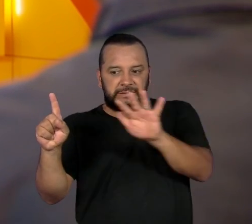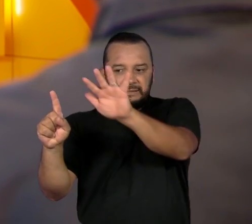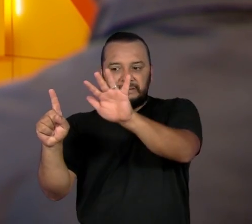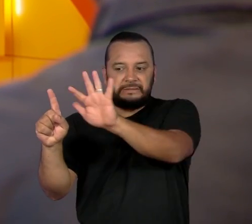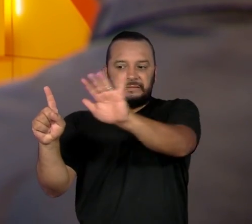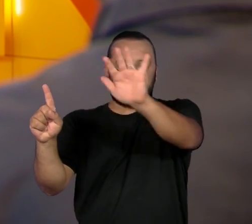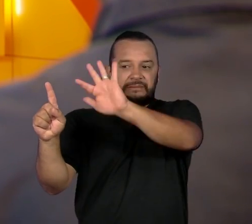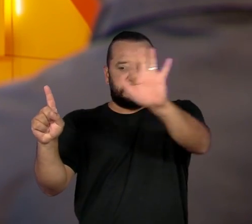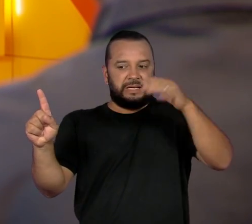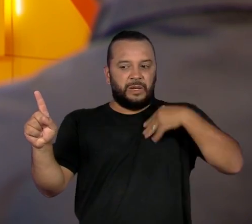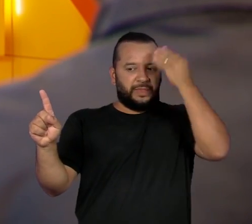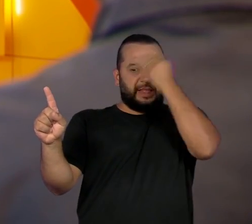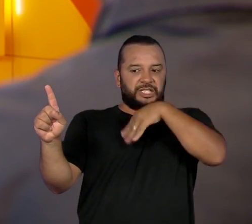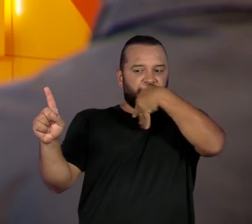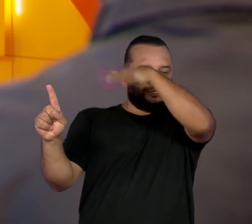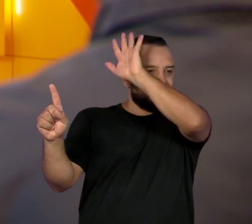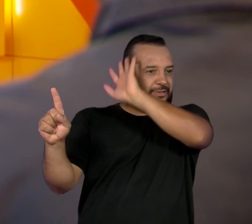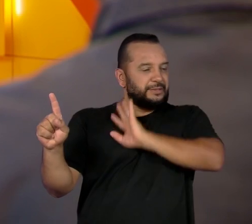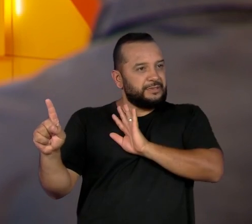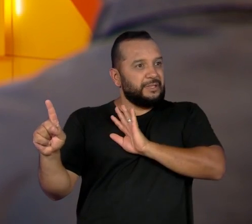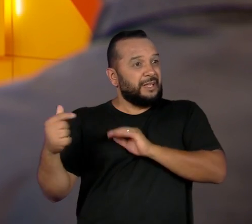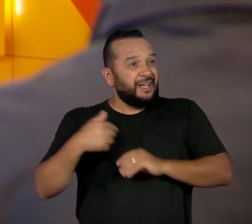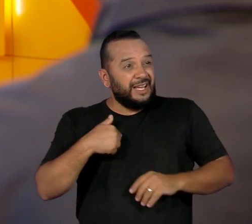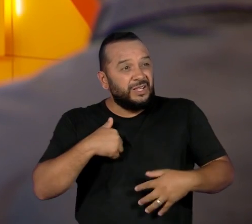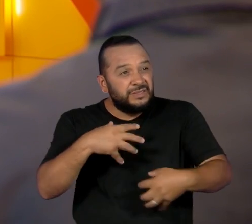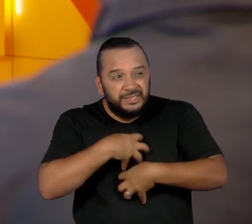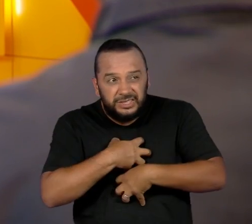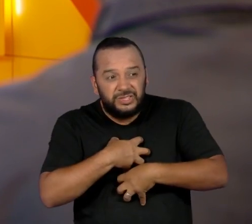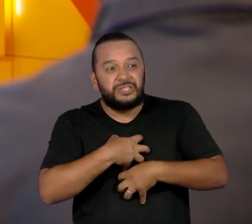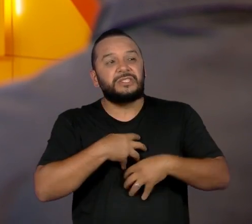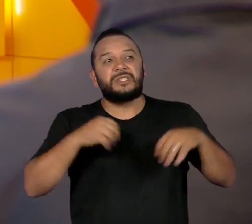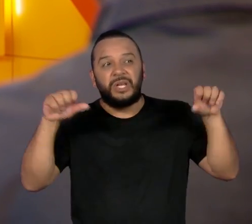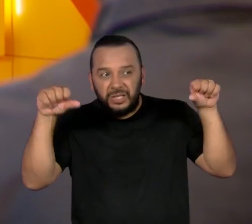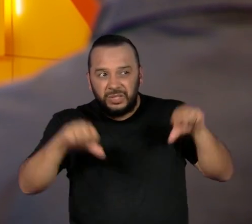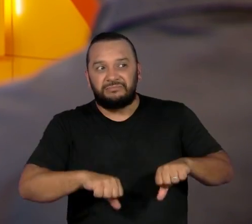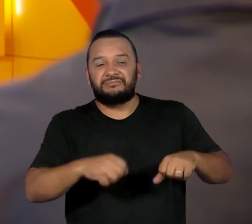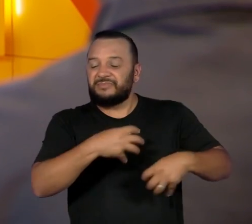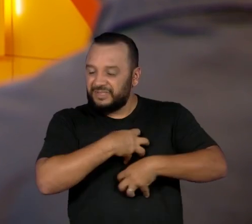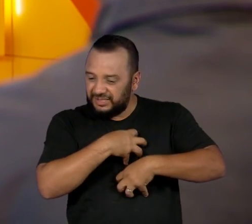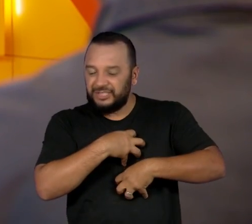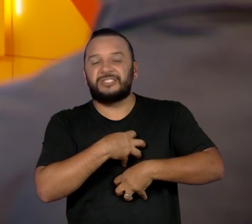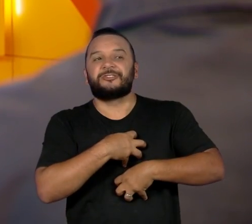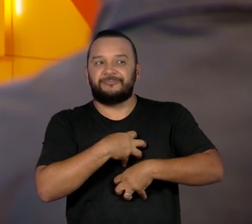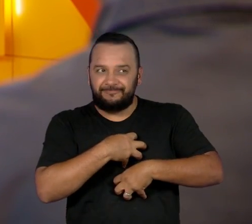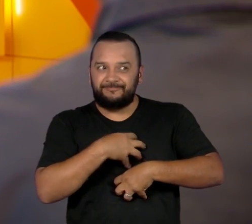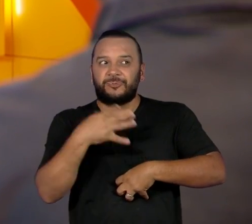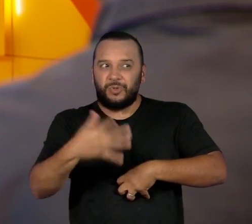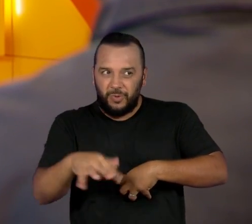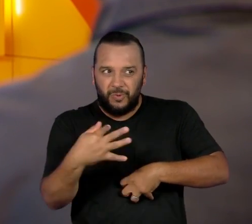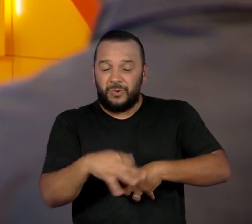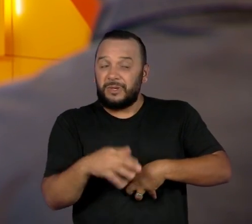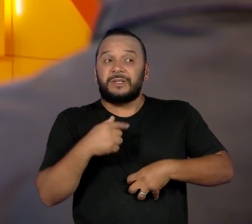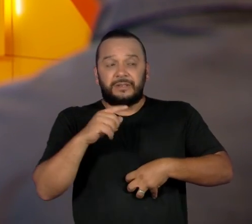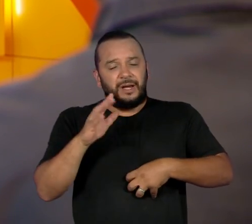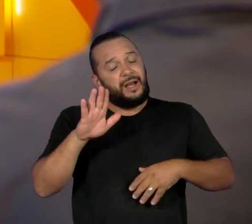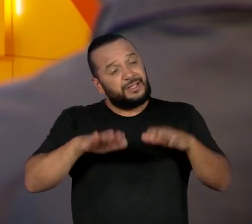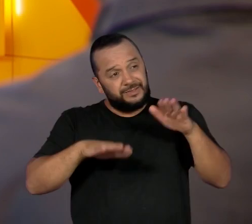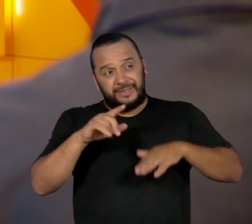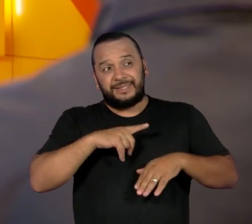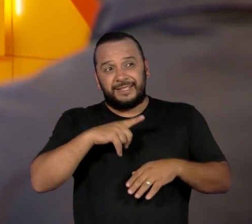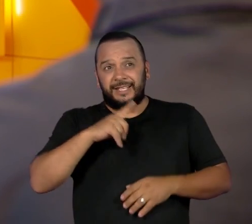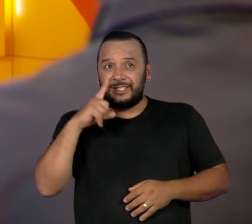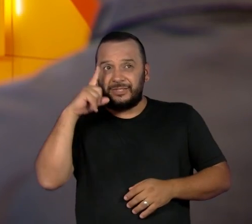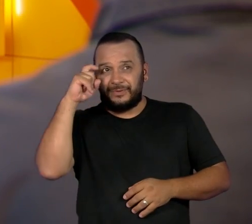desistir, teve uma certa dor, e acho que tem uma dificuldade, não sei se é real para todo mundo, mas